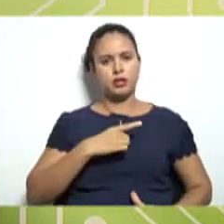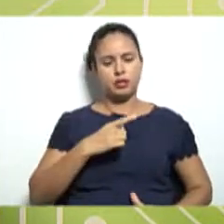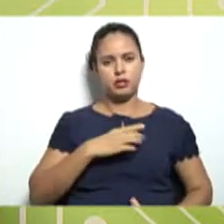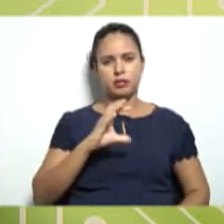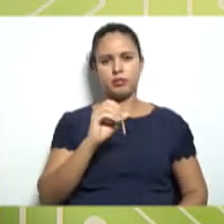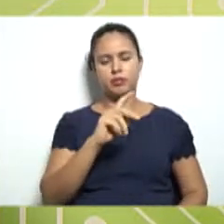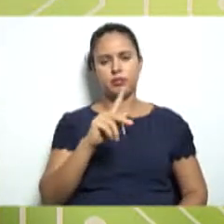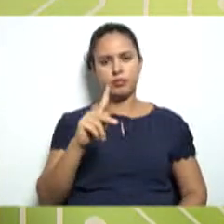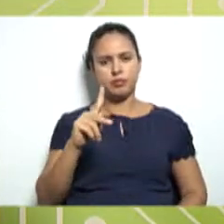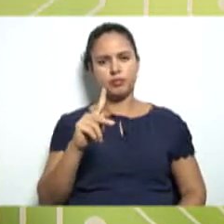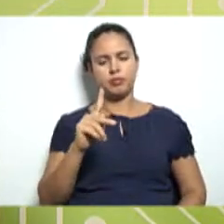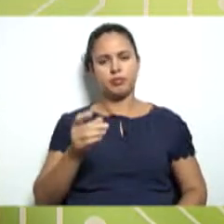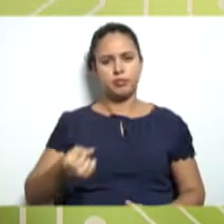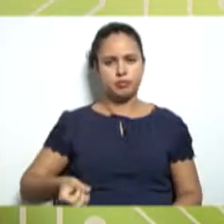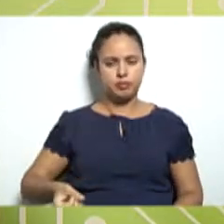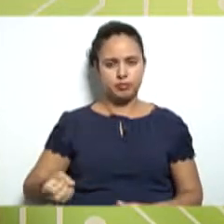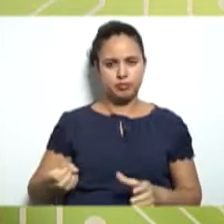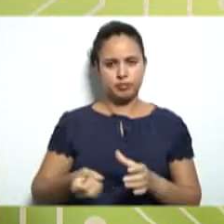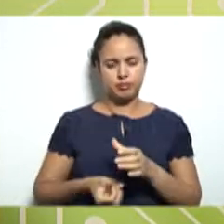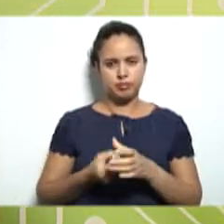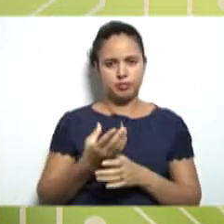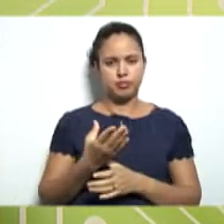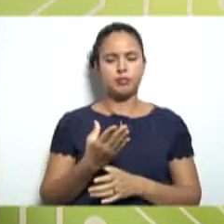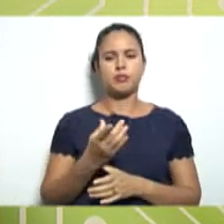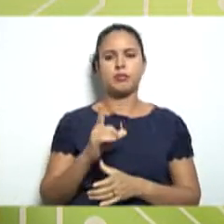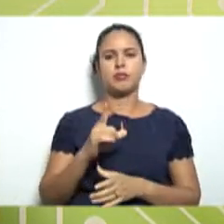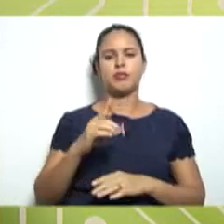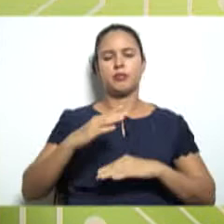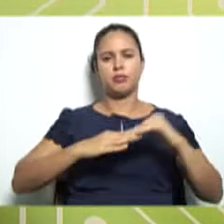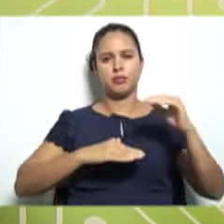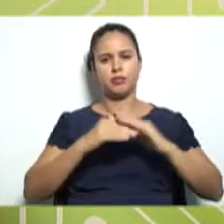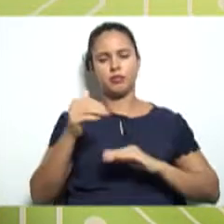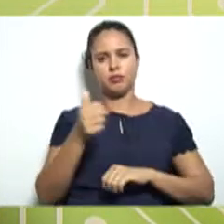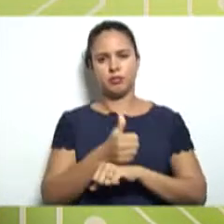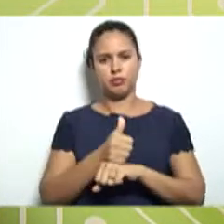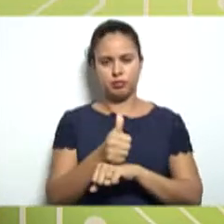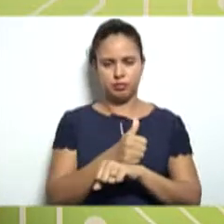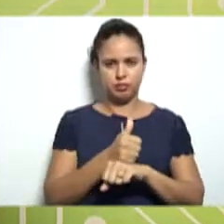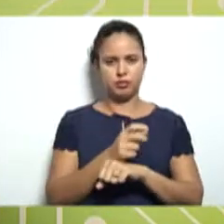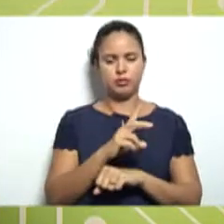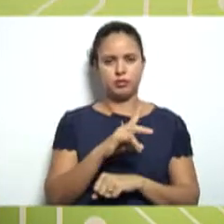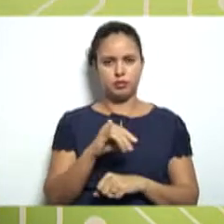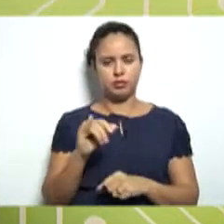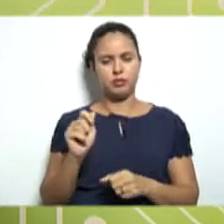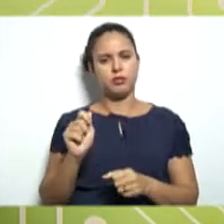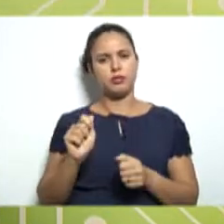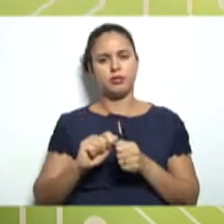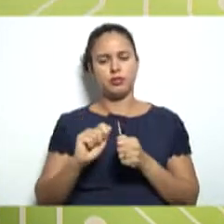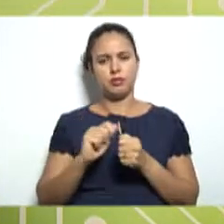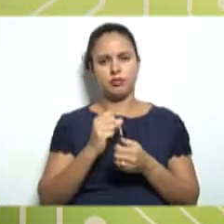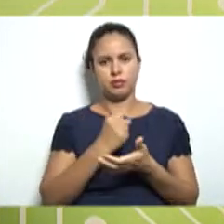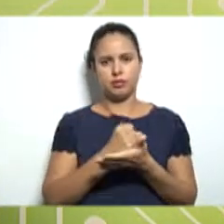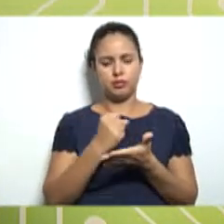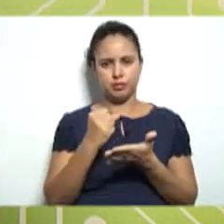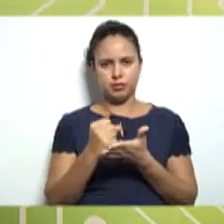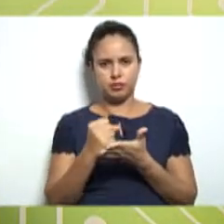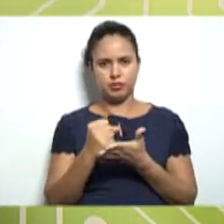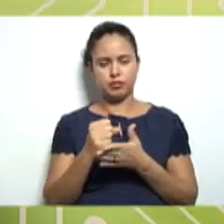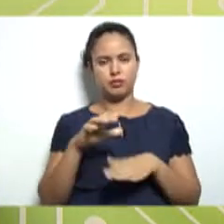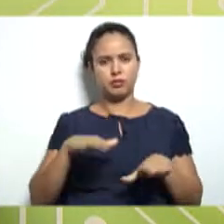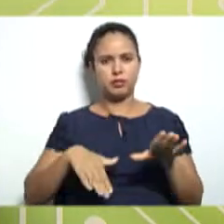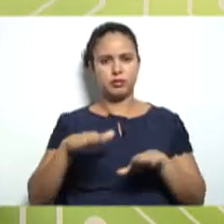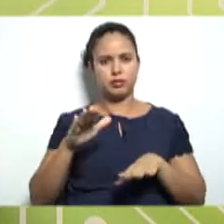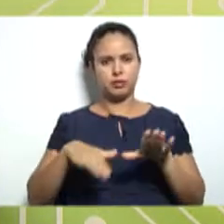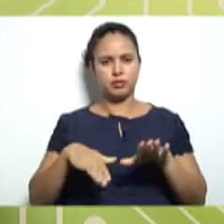cooperativa formada por profissionais de limpeza que vai fazer uma contratação com a escola. Qual que é a diferença aqui? Muitas vezes esse